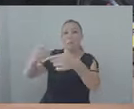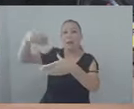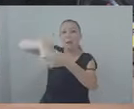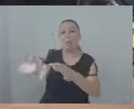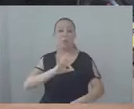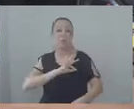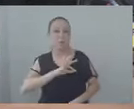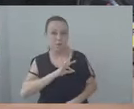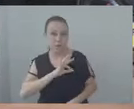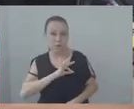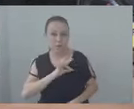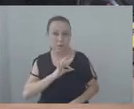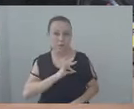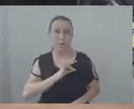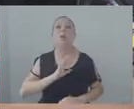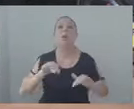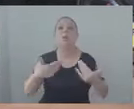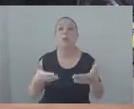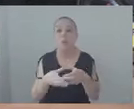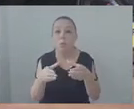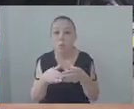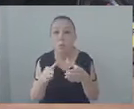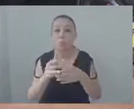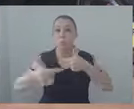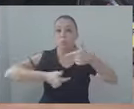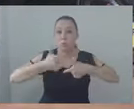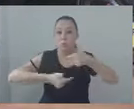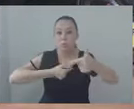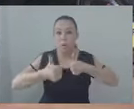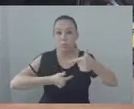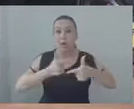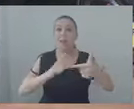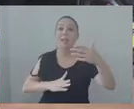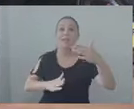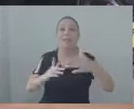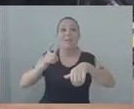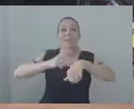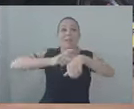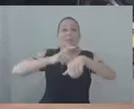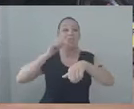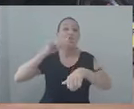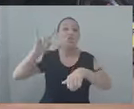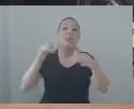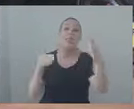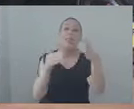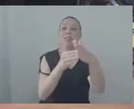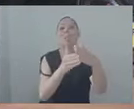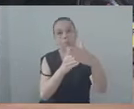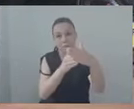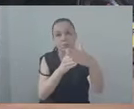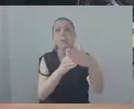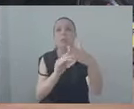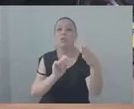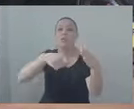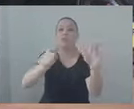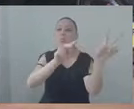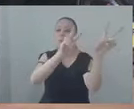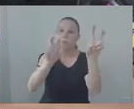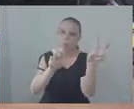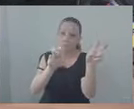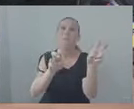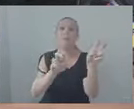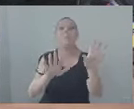aquele grupo de trabalho, nós tínhamos uma data limite para tratar desse assunto, foi o que se conseguiu para aquele momento, mas a gente